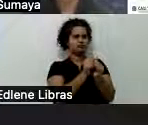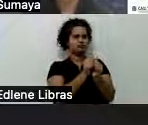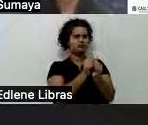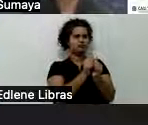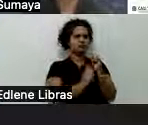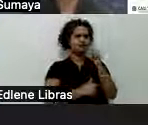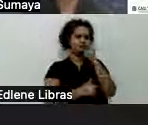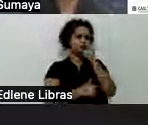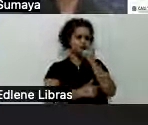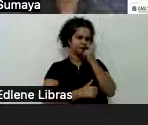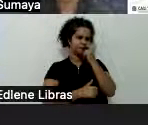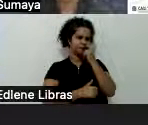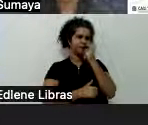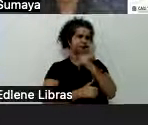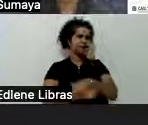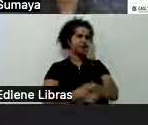quis fazer um piloto